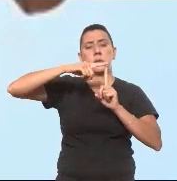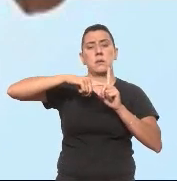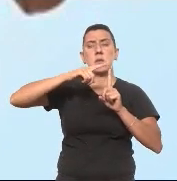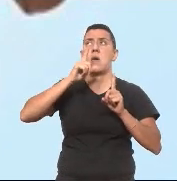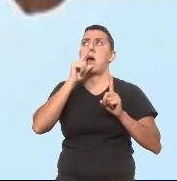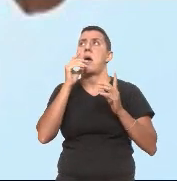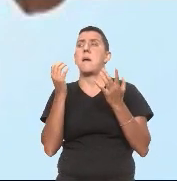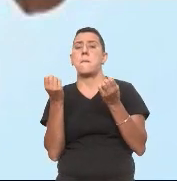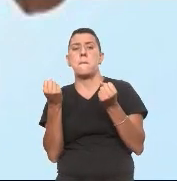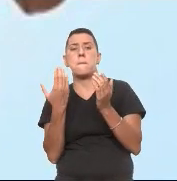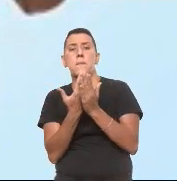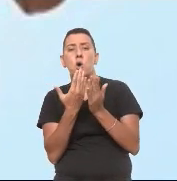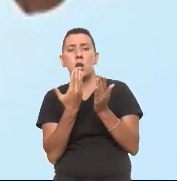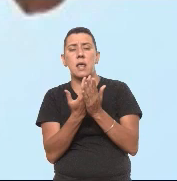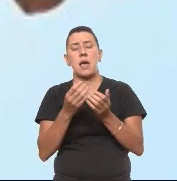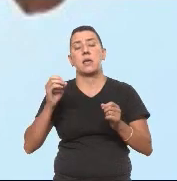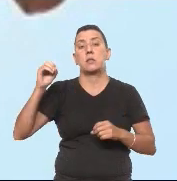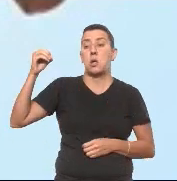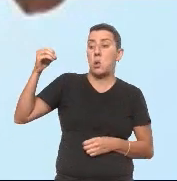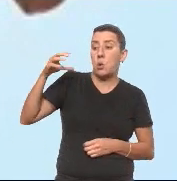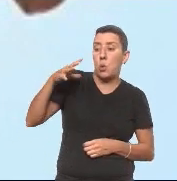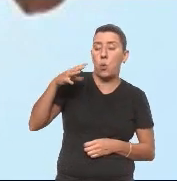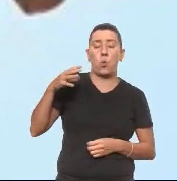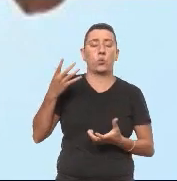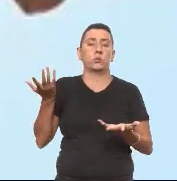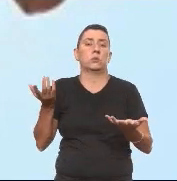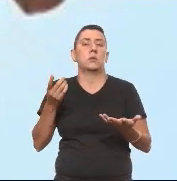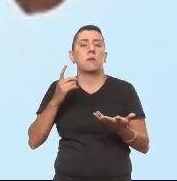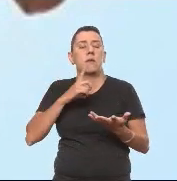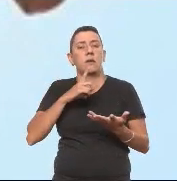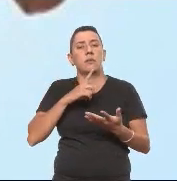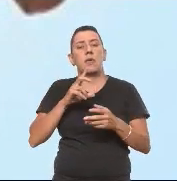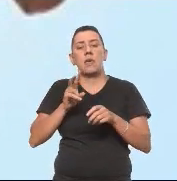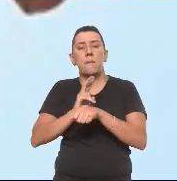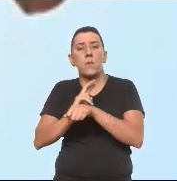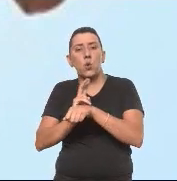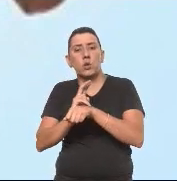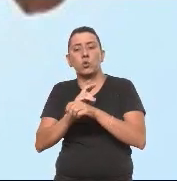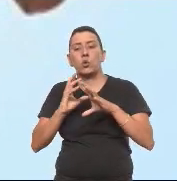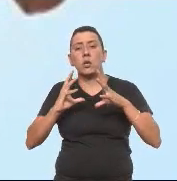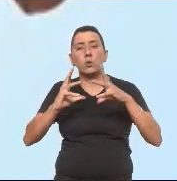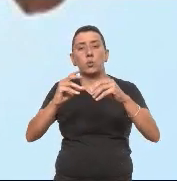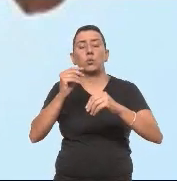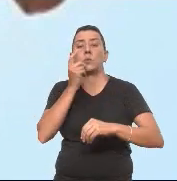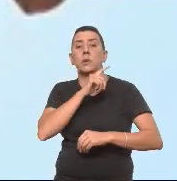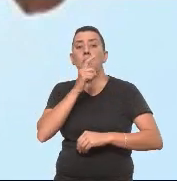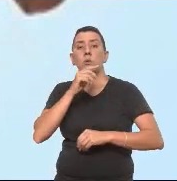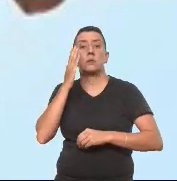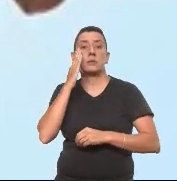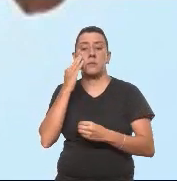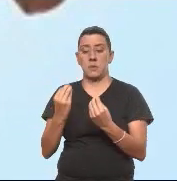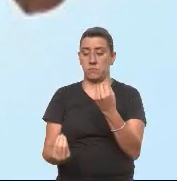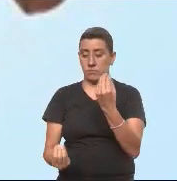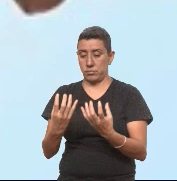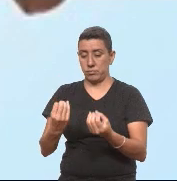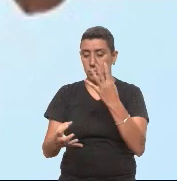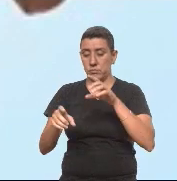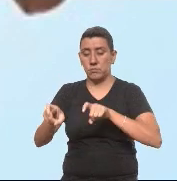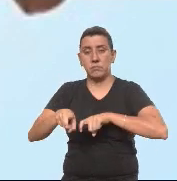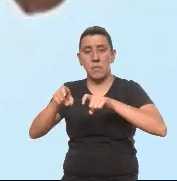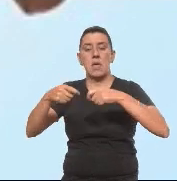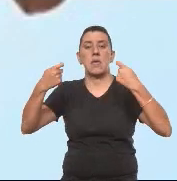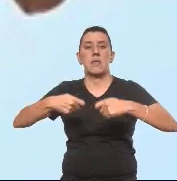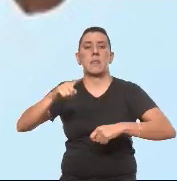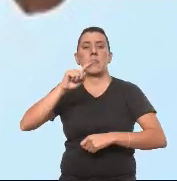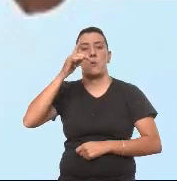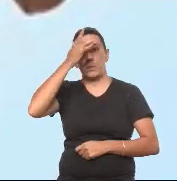é claridade e assim por diante e eu consigo monitorar a minha produção de uma maneira remota sem precisar